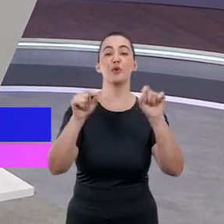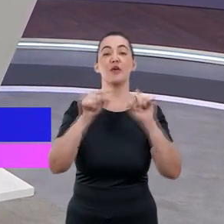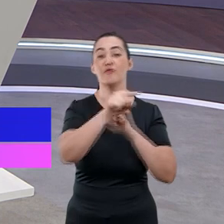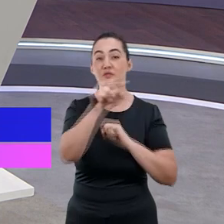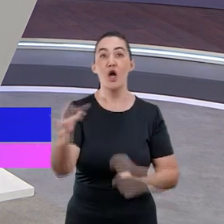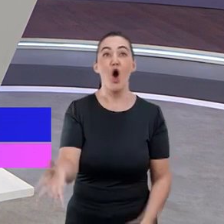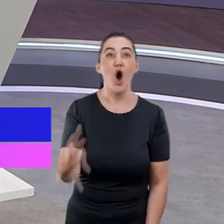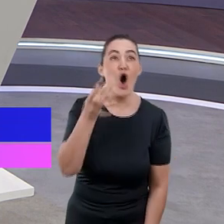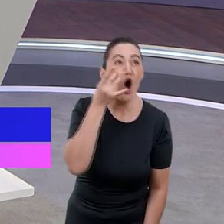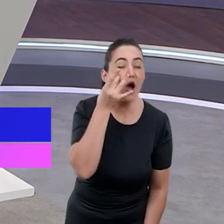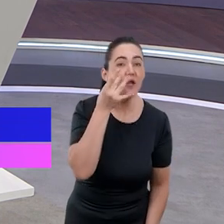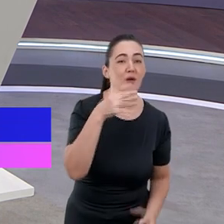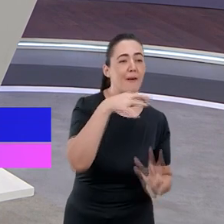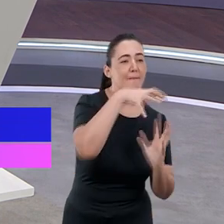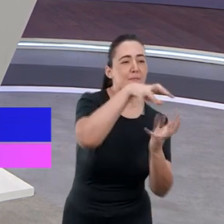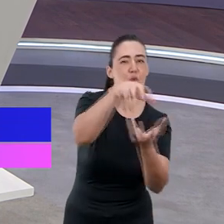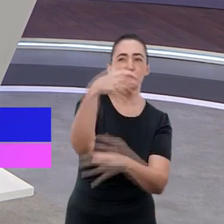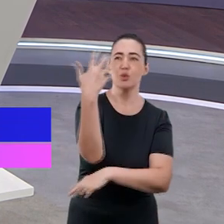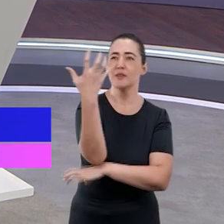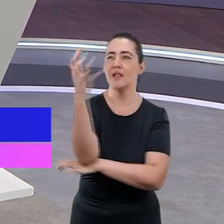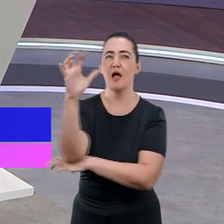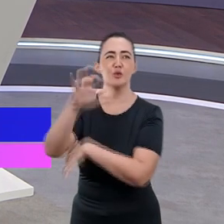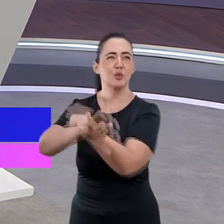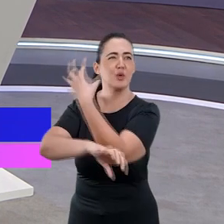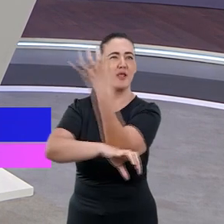agora a vida que você tem.